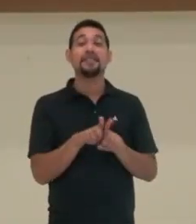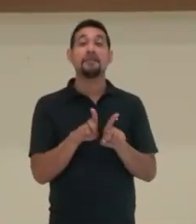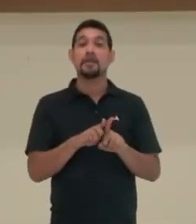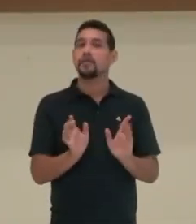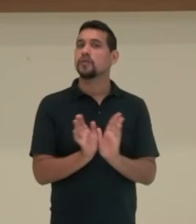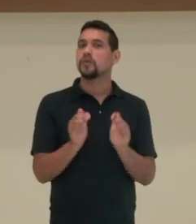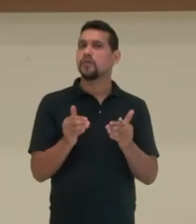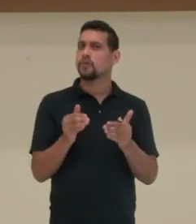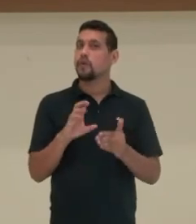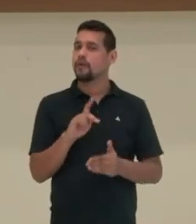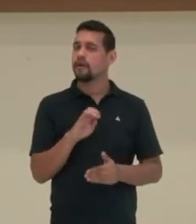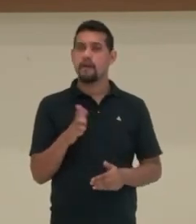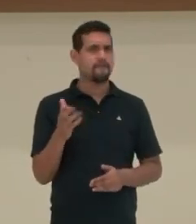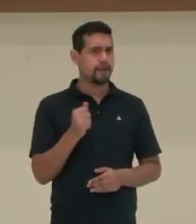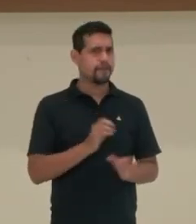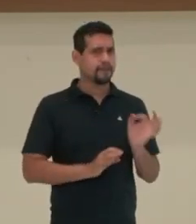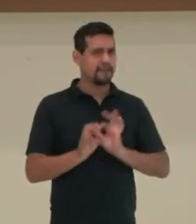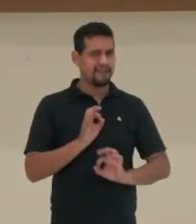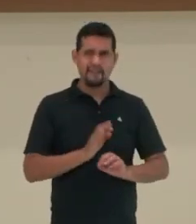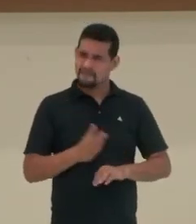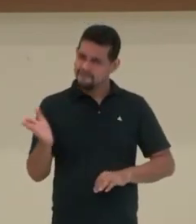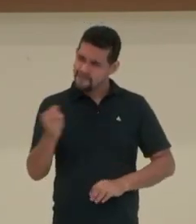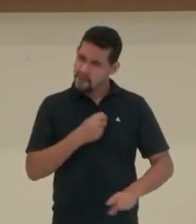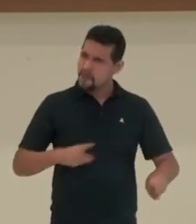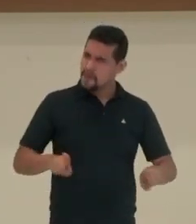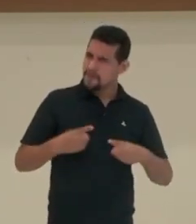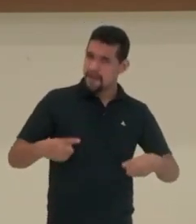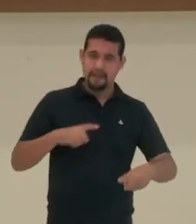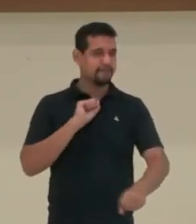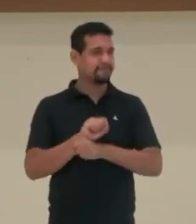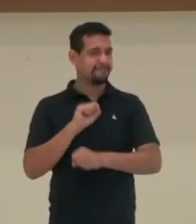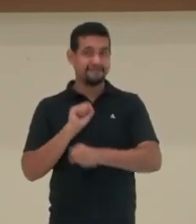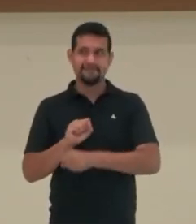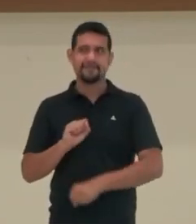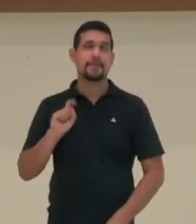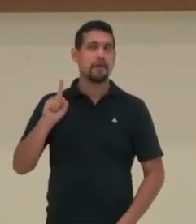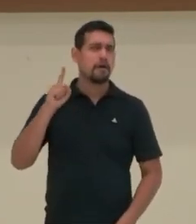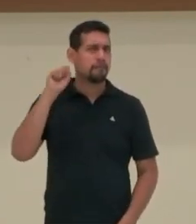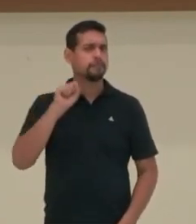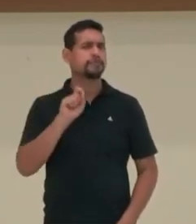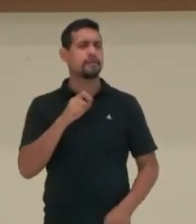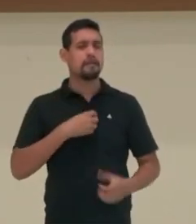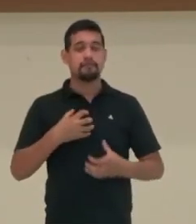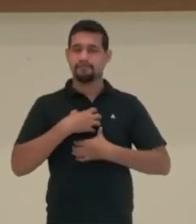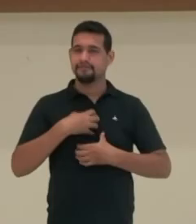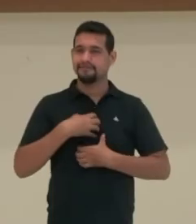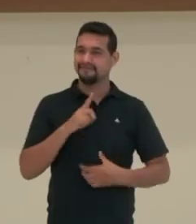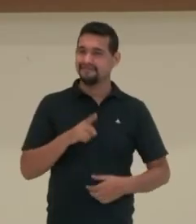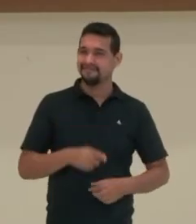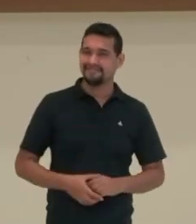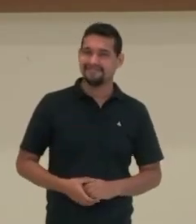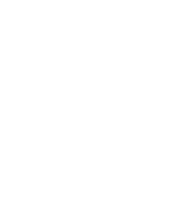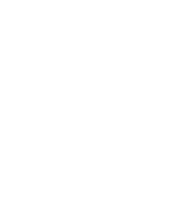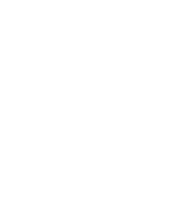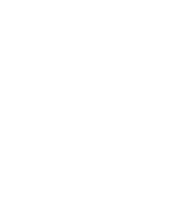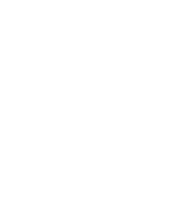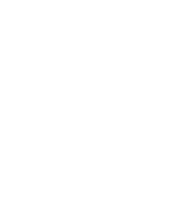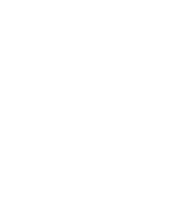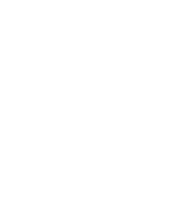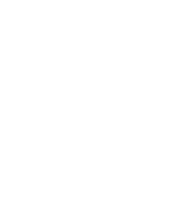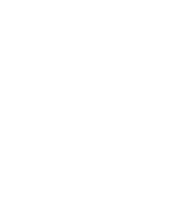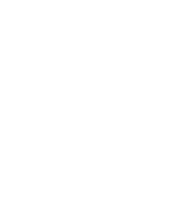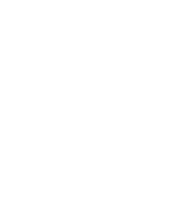de Prata. Estão preparados? Então, solta o som que eu vou ficar aqui esperando esse som, minha gente!